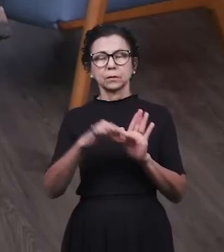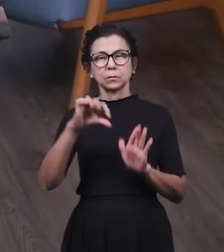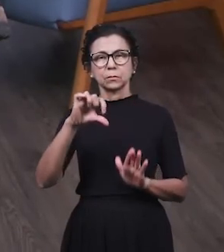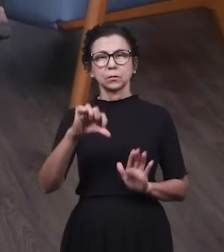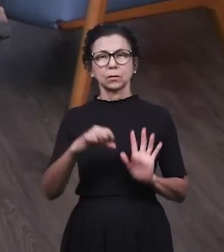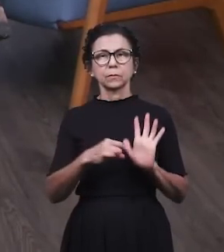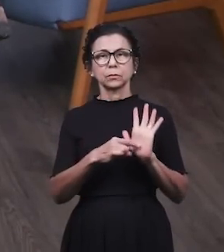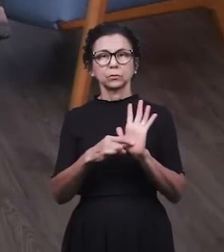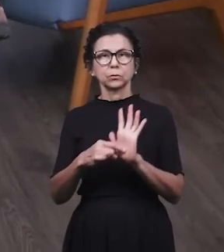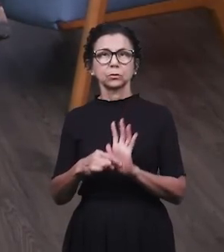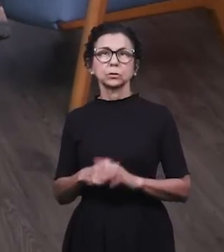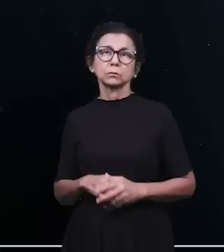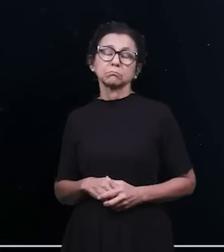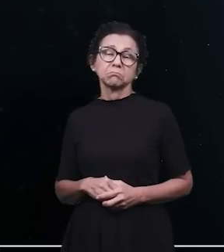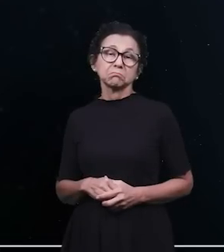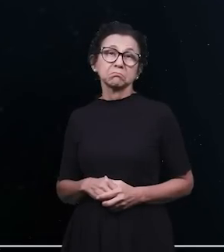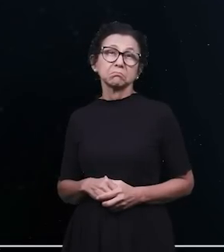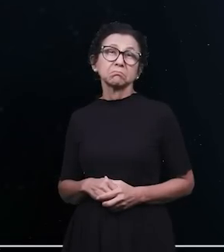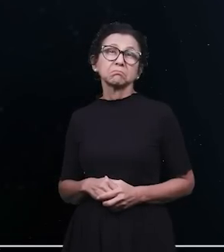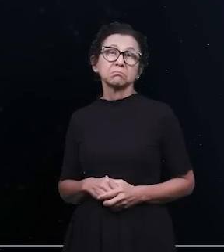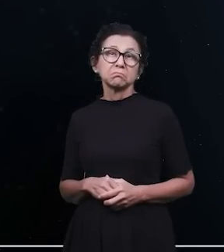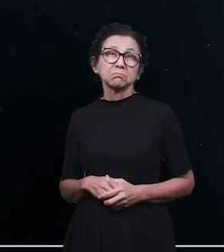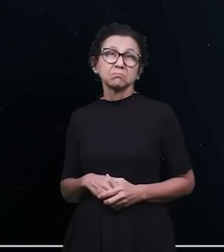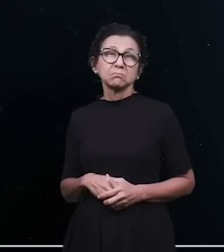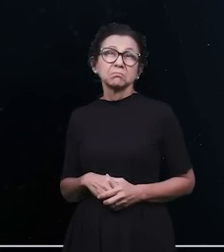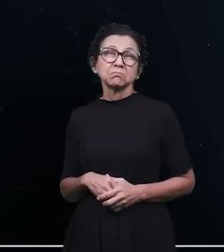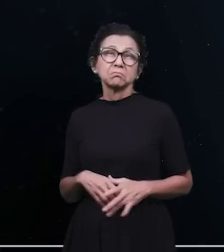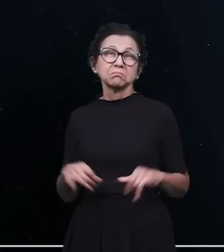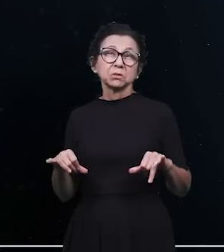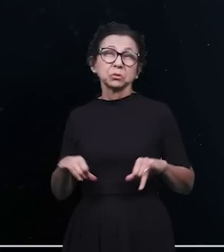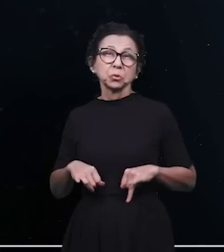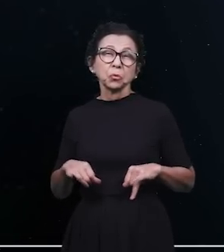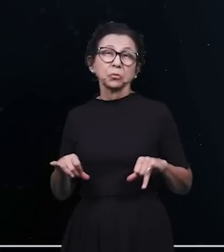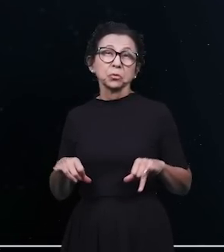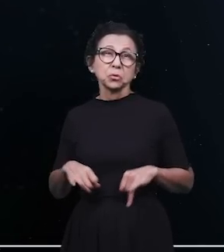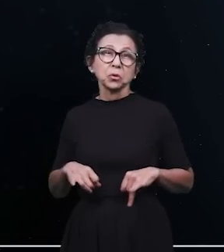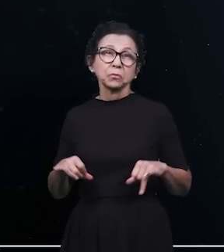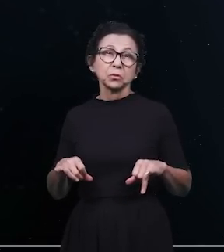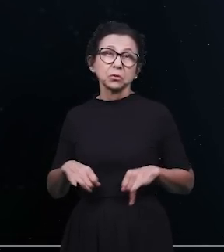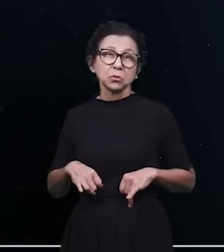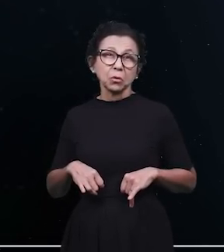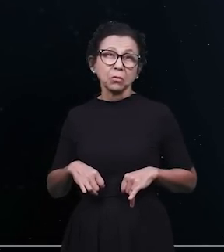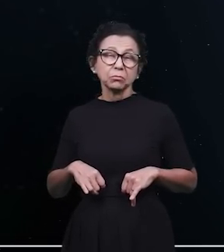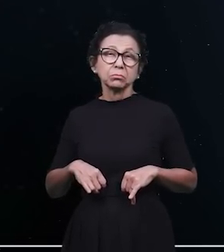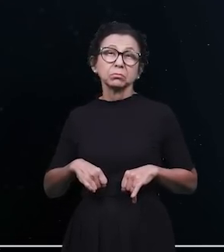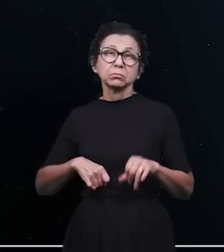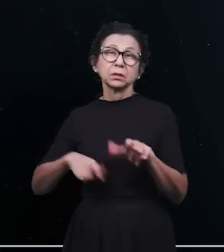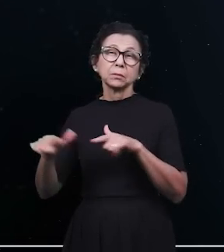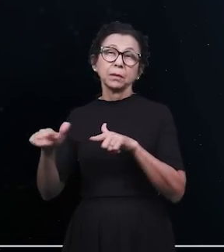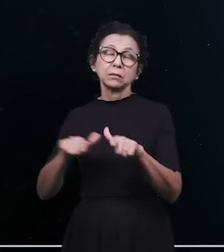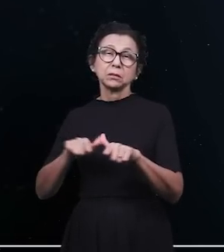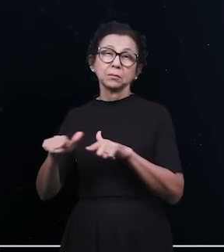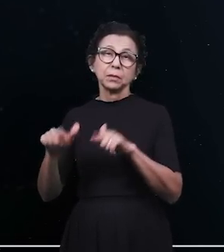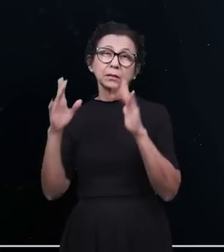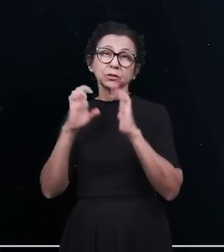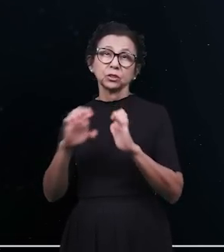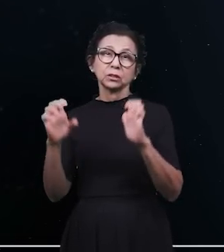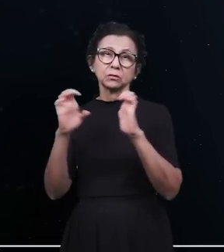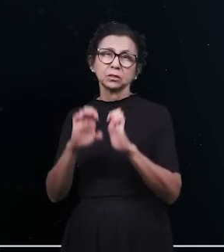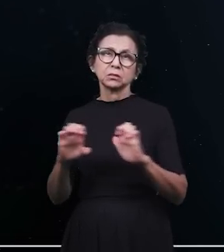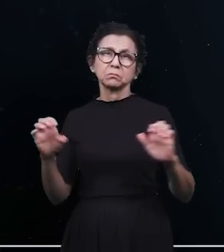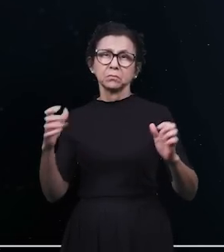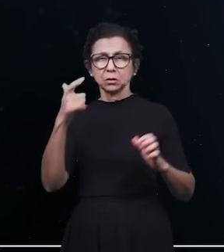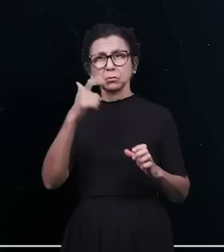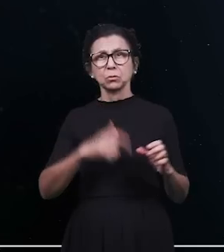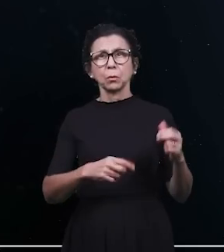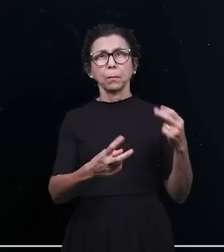verso 9, diz assim: pelo que sofro trabalhos e até prisões como um malfeitor, mas a palavra de